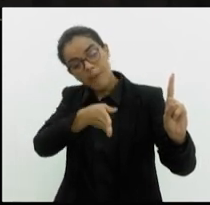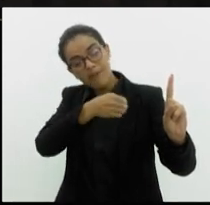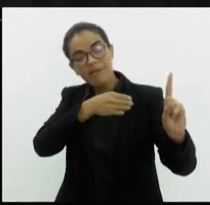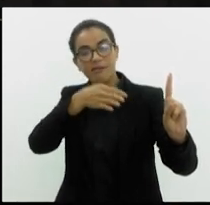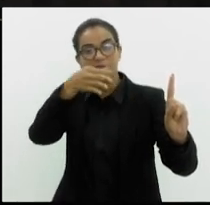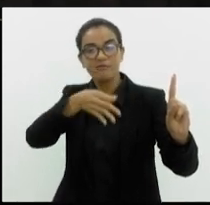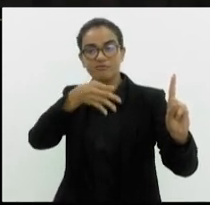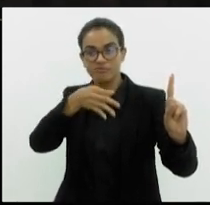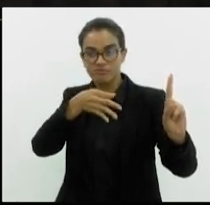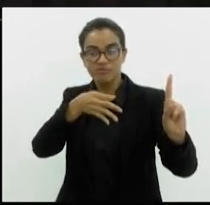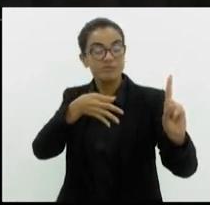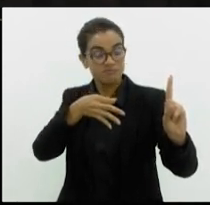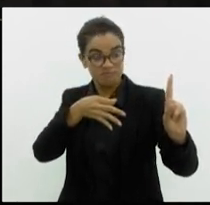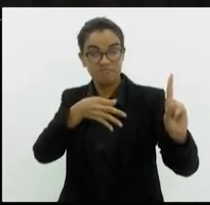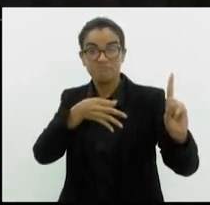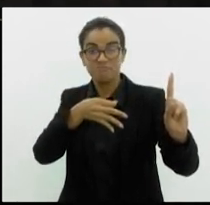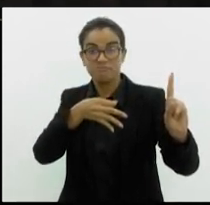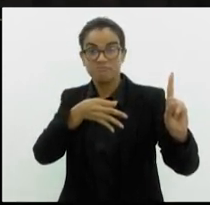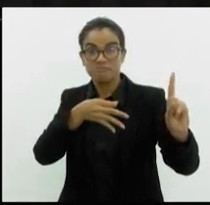justiça.